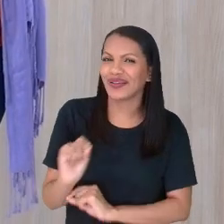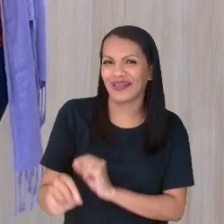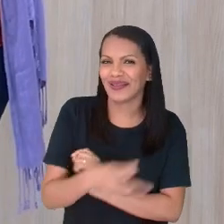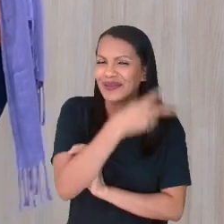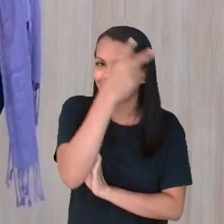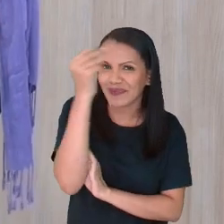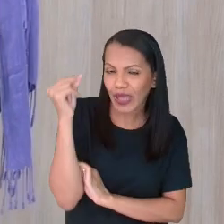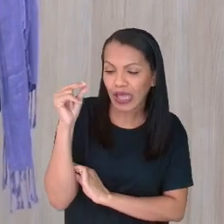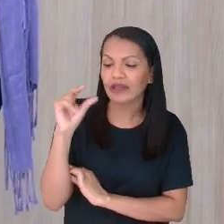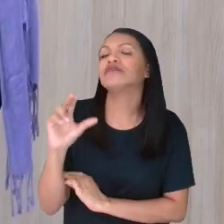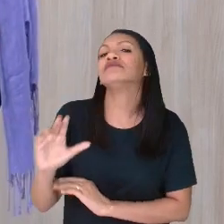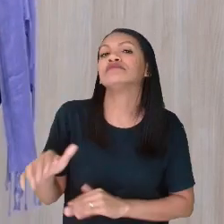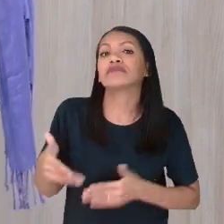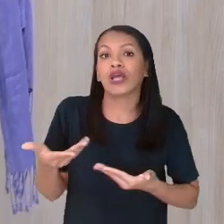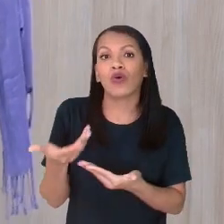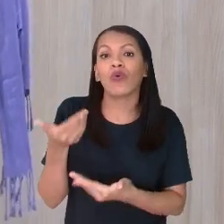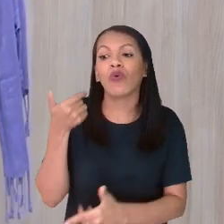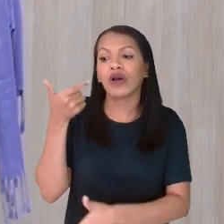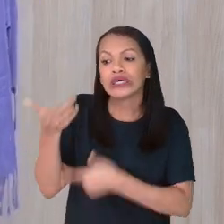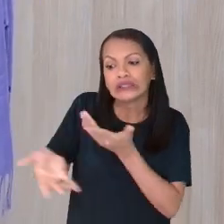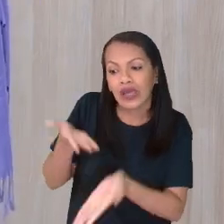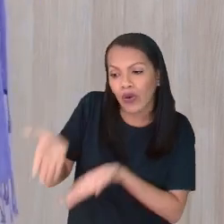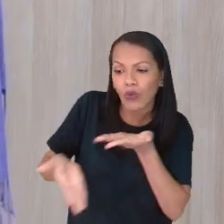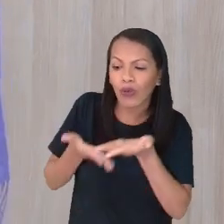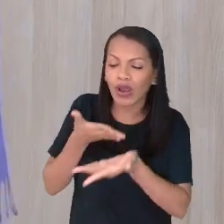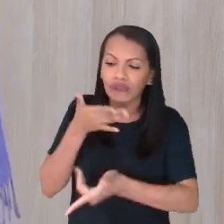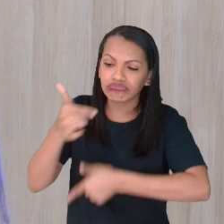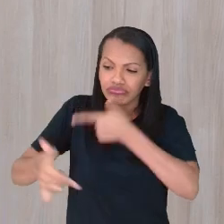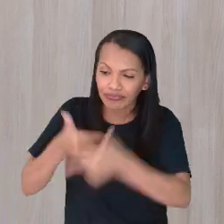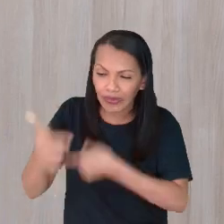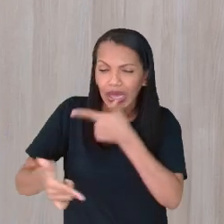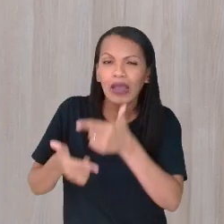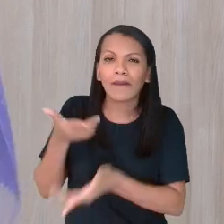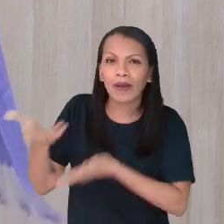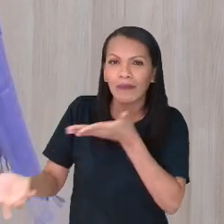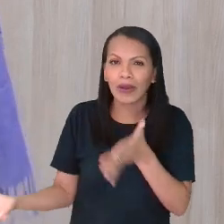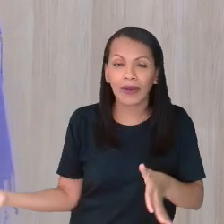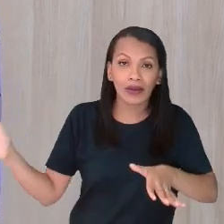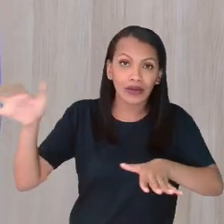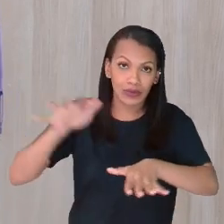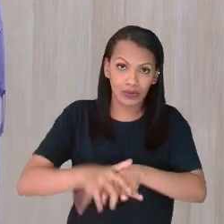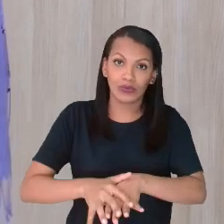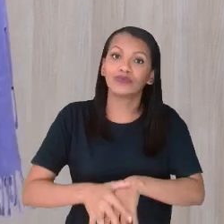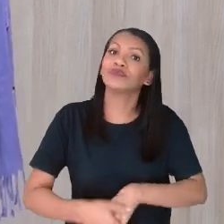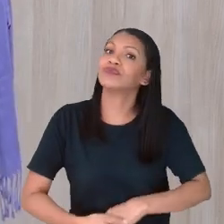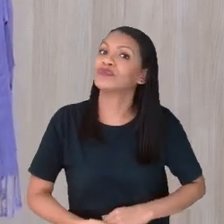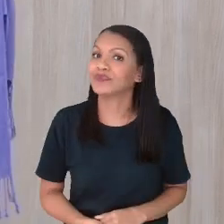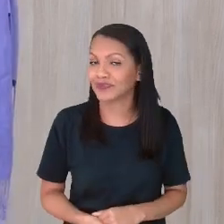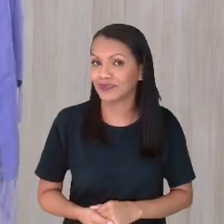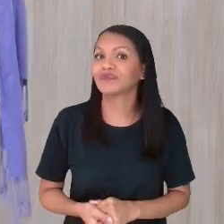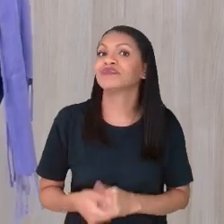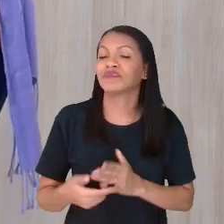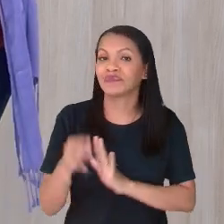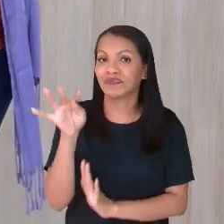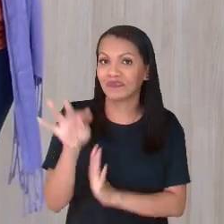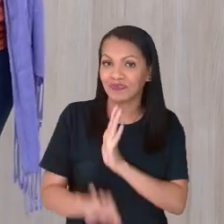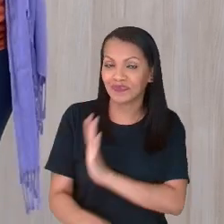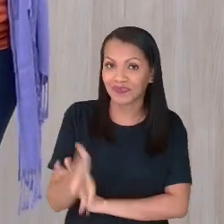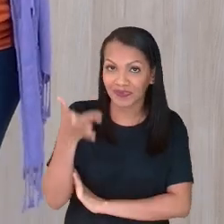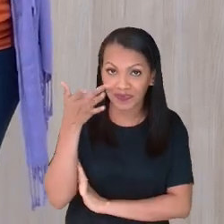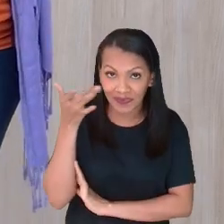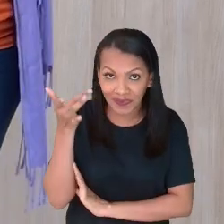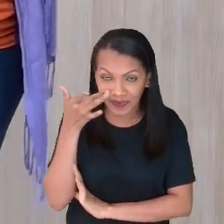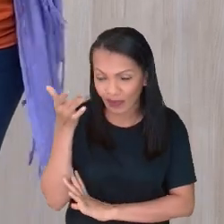essa postura e esse trabalho voltado para a inclusão, né? E o texto